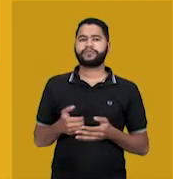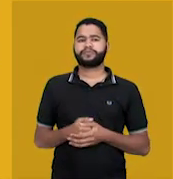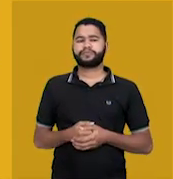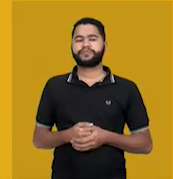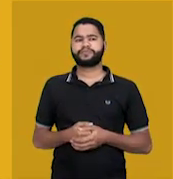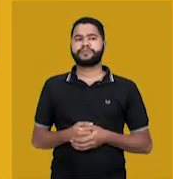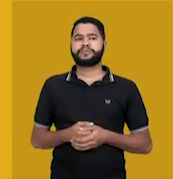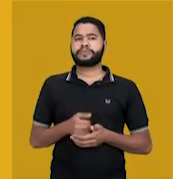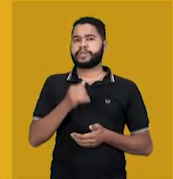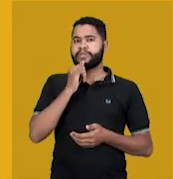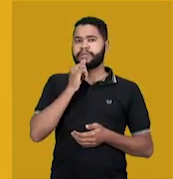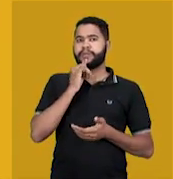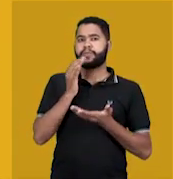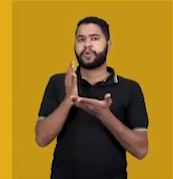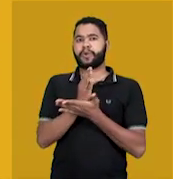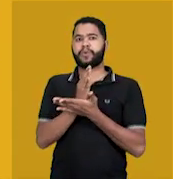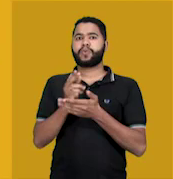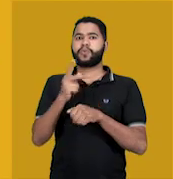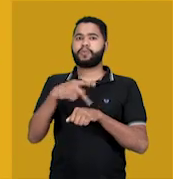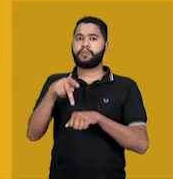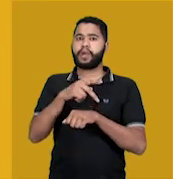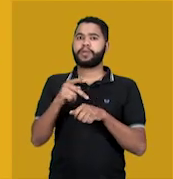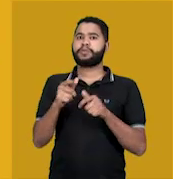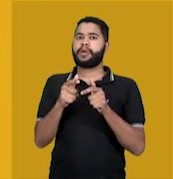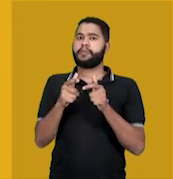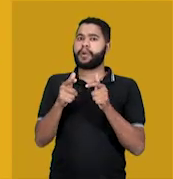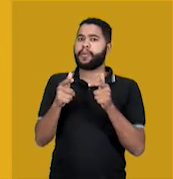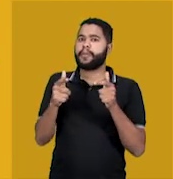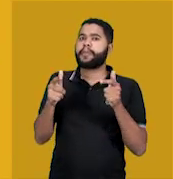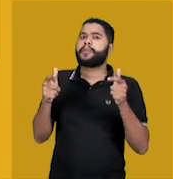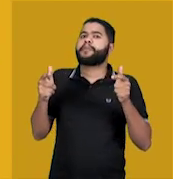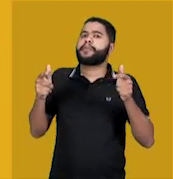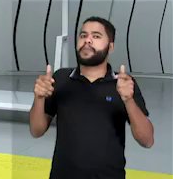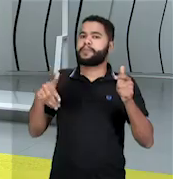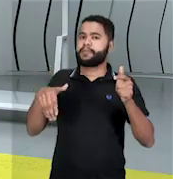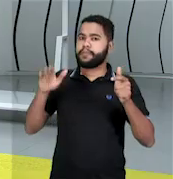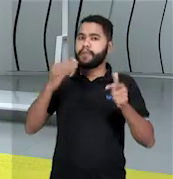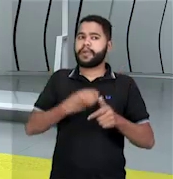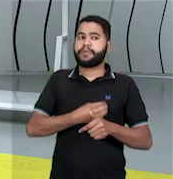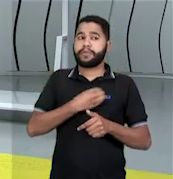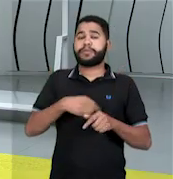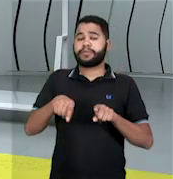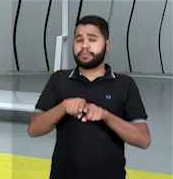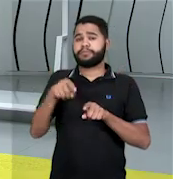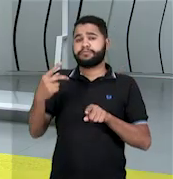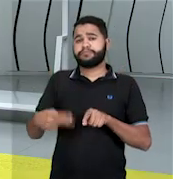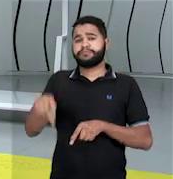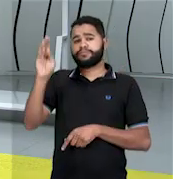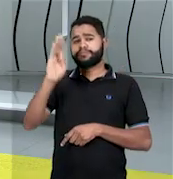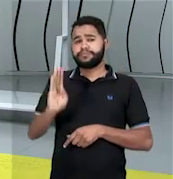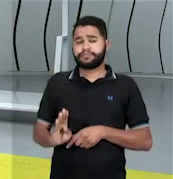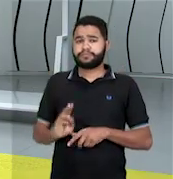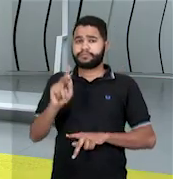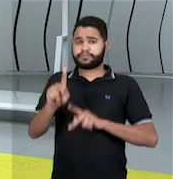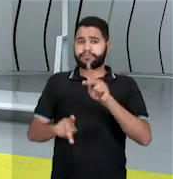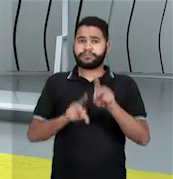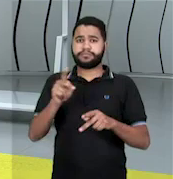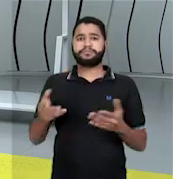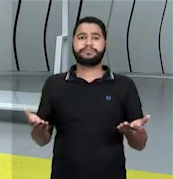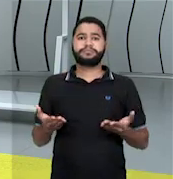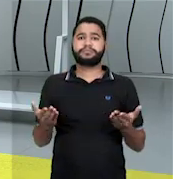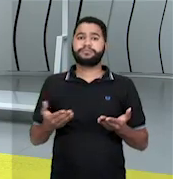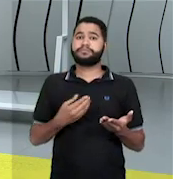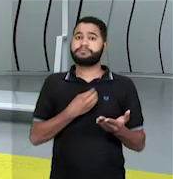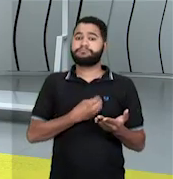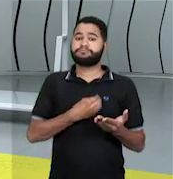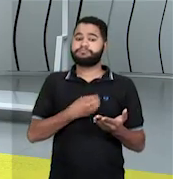Então, se você pega alguns países, há um crescimento dessa expectativa de vida, inclusive no próprio Brasil. Ou seja, a população hoje vive